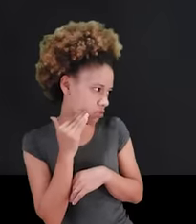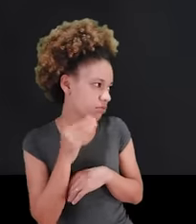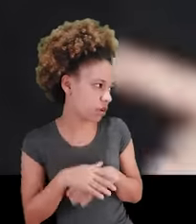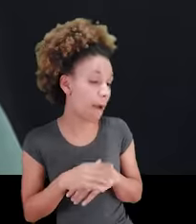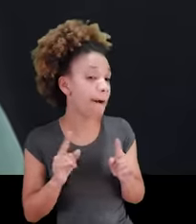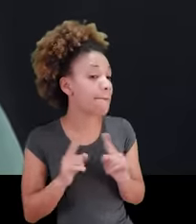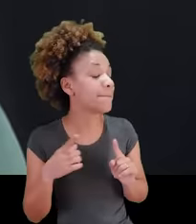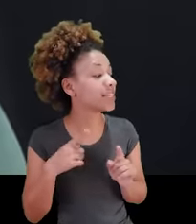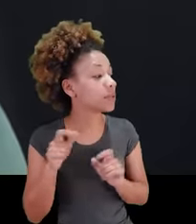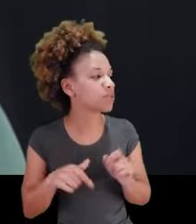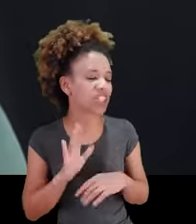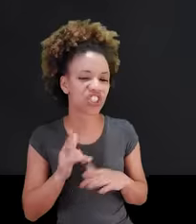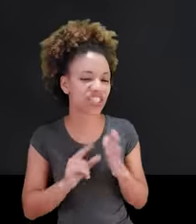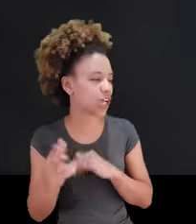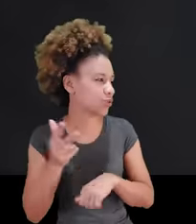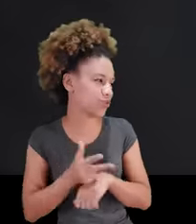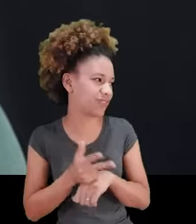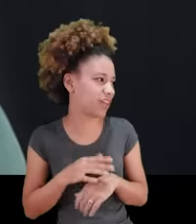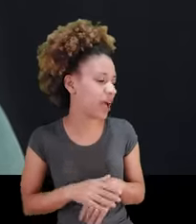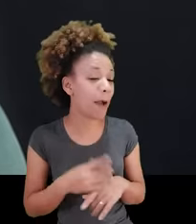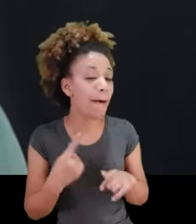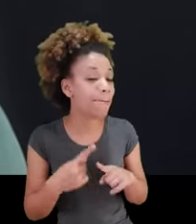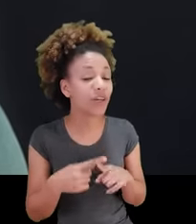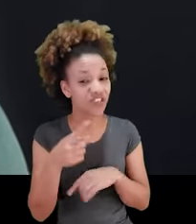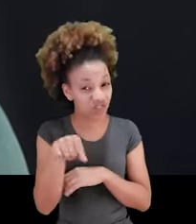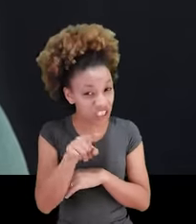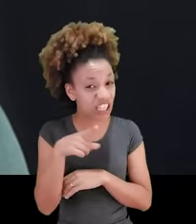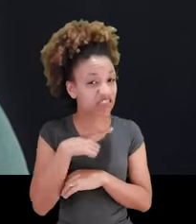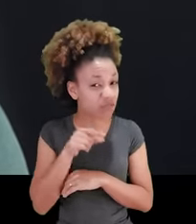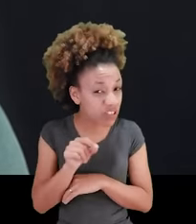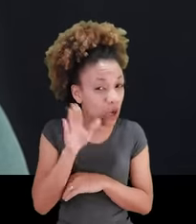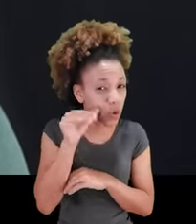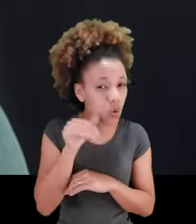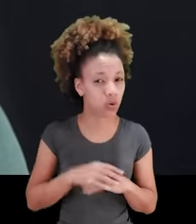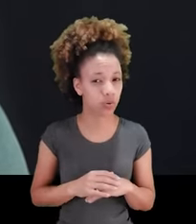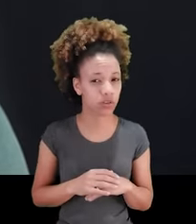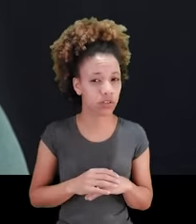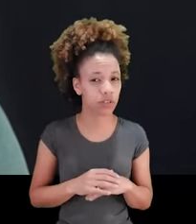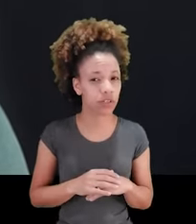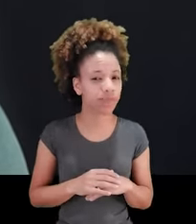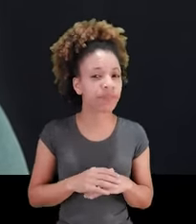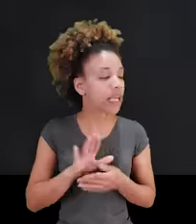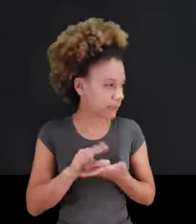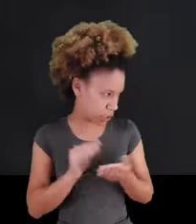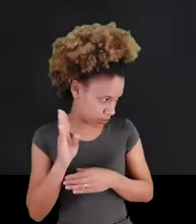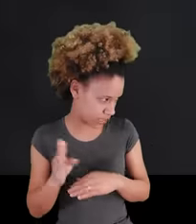mas porque já. Mas eu sei que tem algo... gente que já saiu do vídeo. Que não vai perceber. Porque vocês têm uma coisa. Isso é curioso. Você sabe imita um